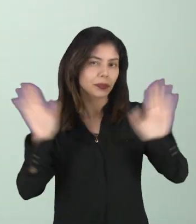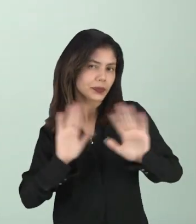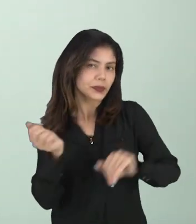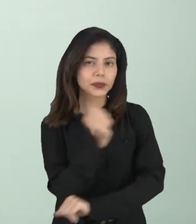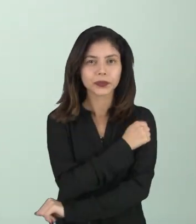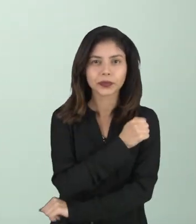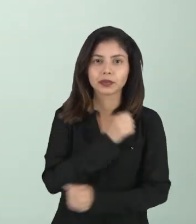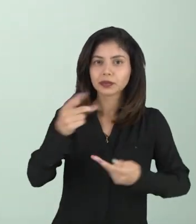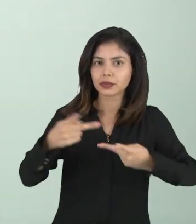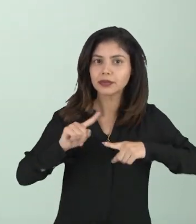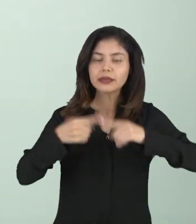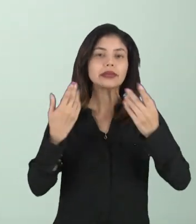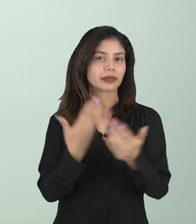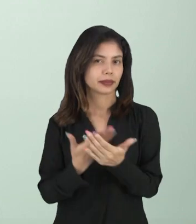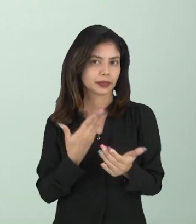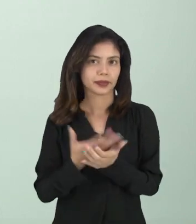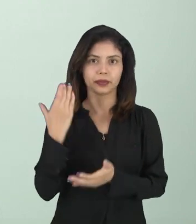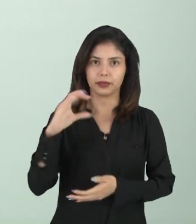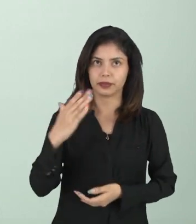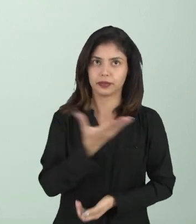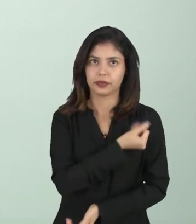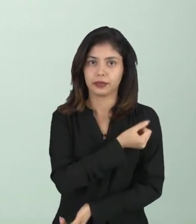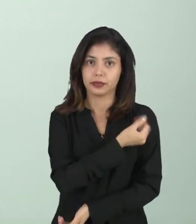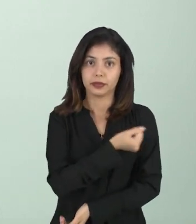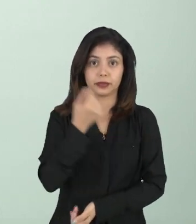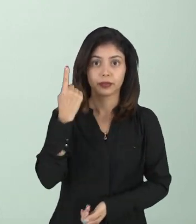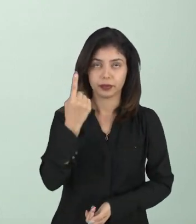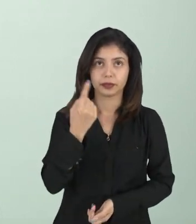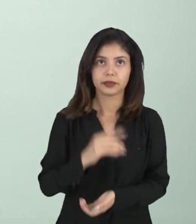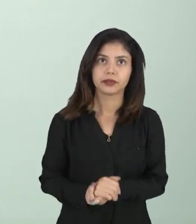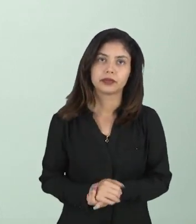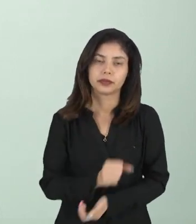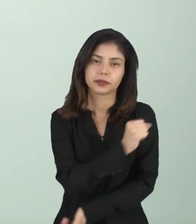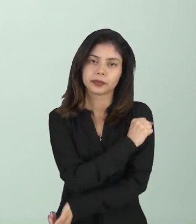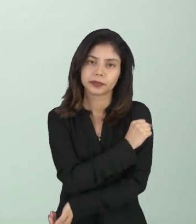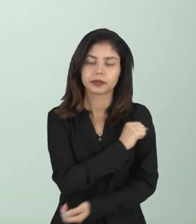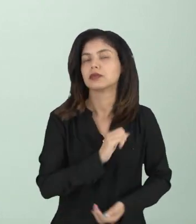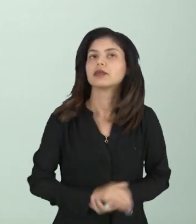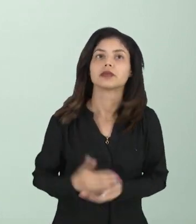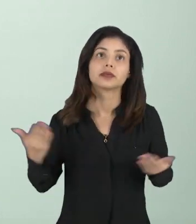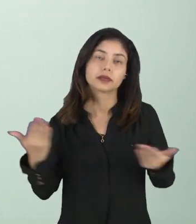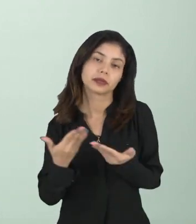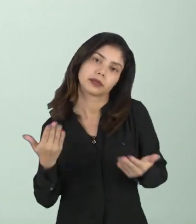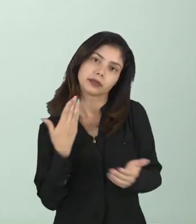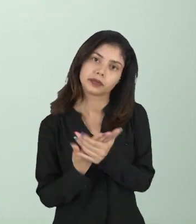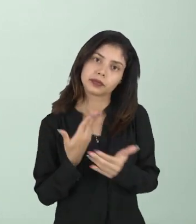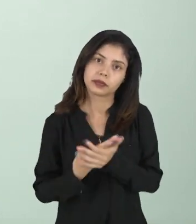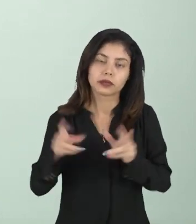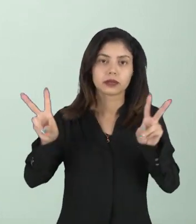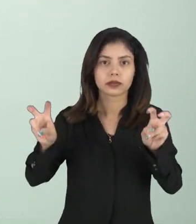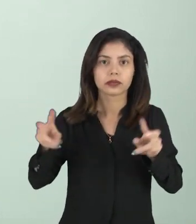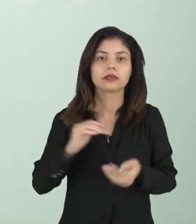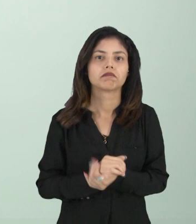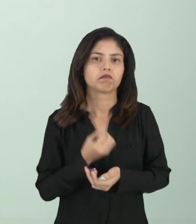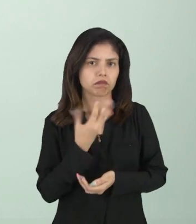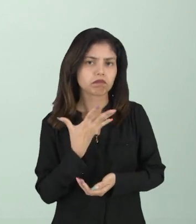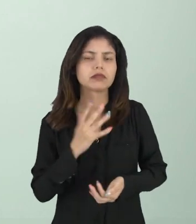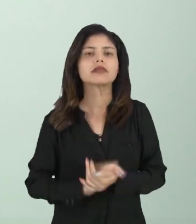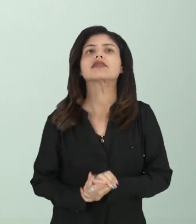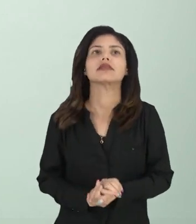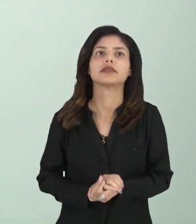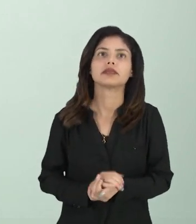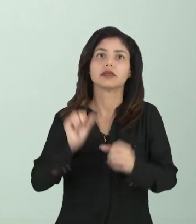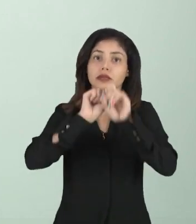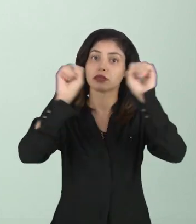Olá, alunos, bem-vindos à aula de Ciências, a aula de número 1 do 8º ano. E na aula de hoje nós vamos estudar um tema muito interessante, tá? Que são